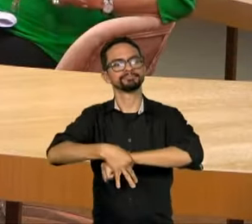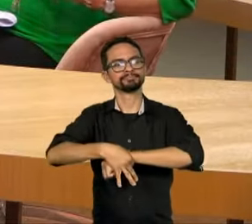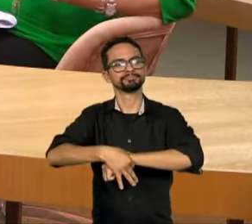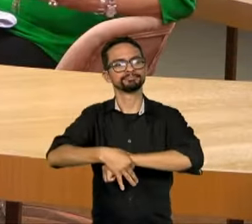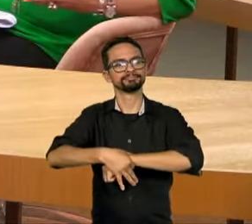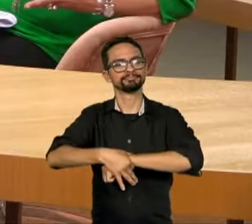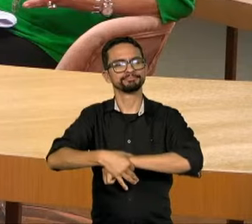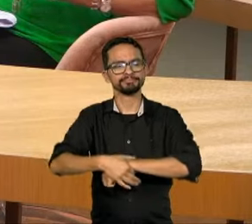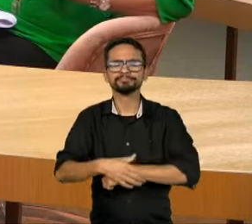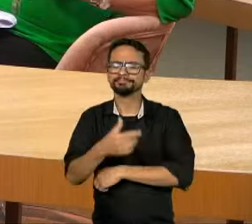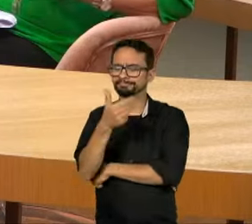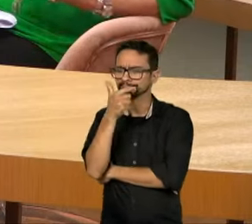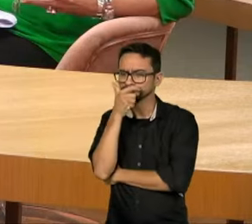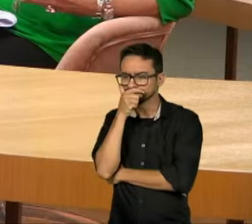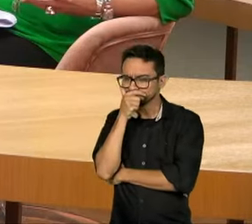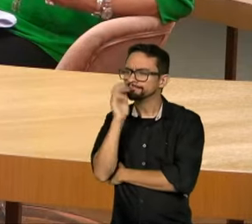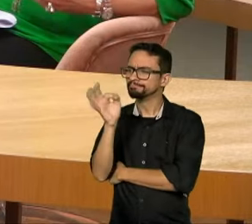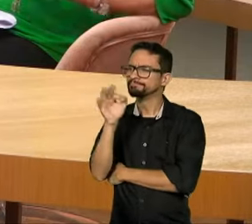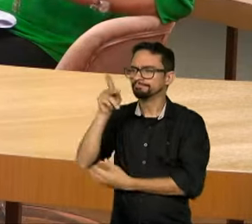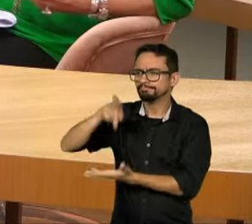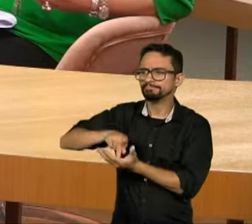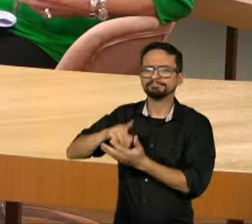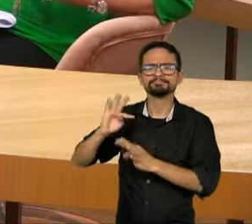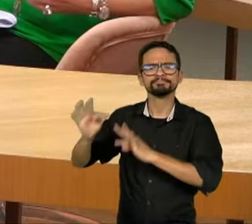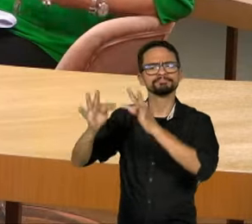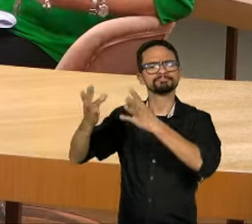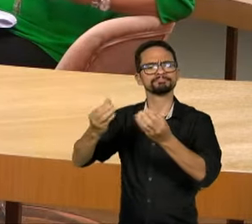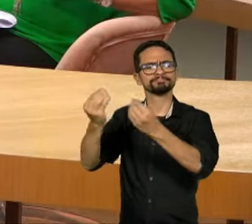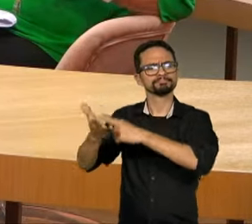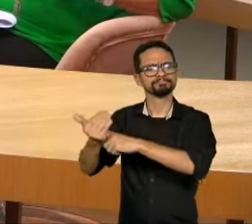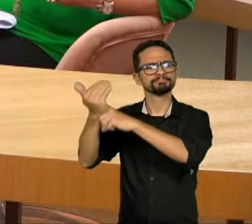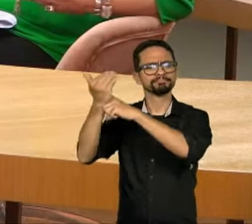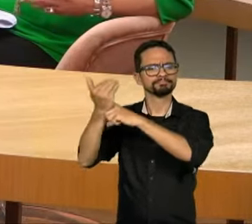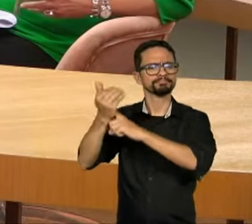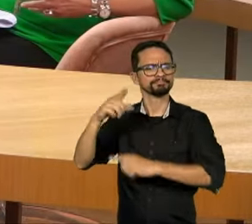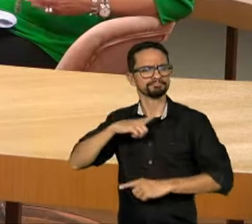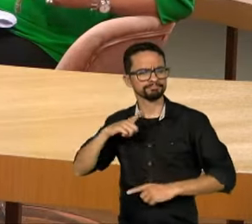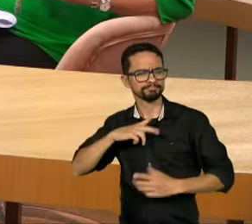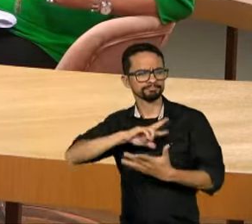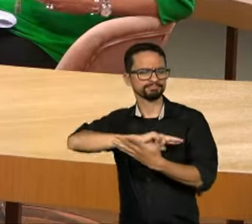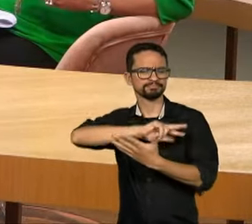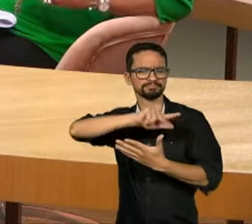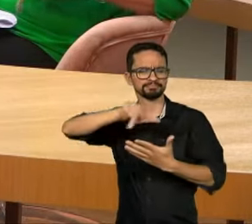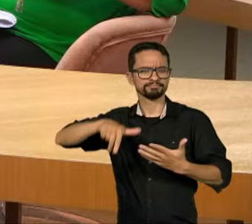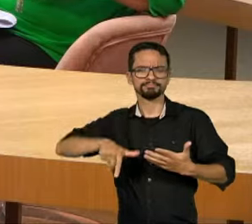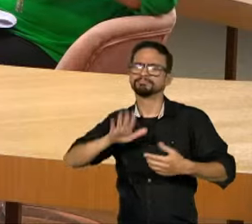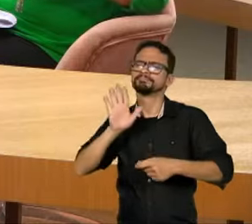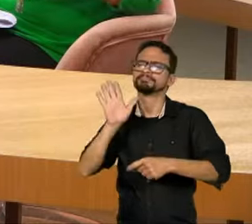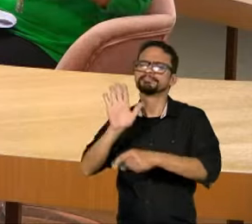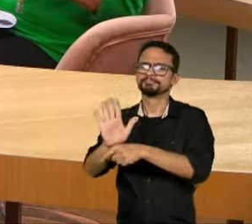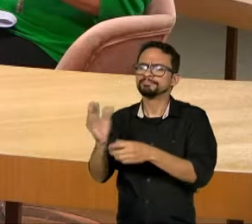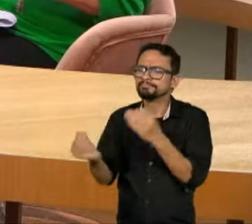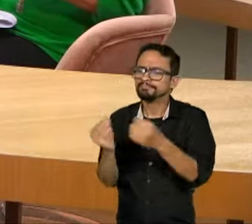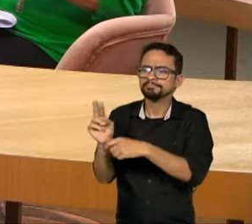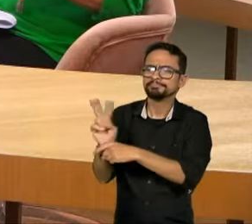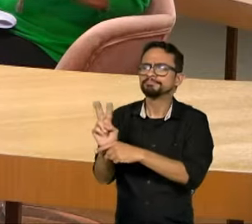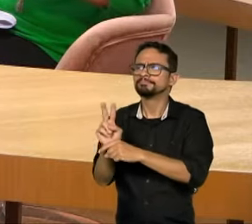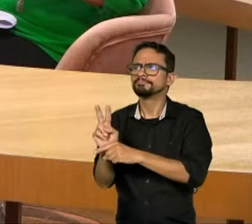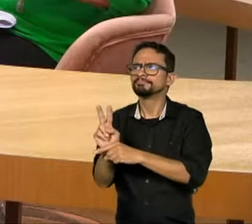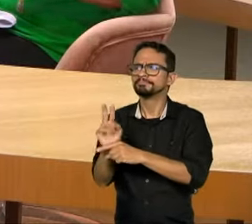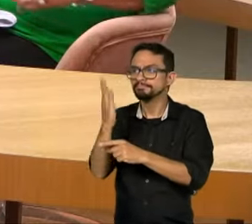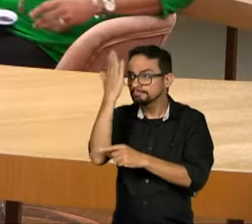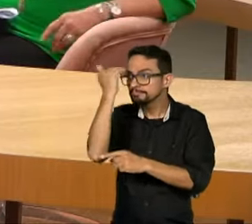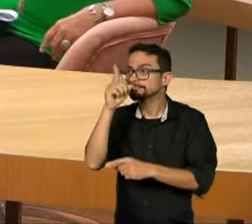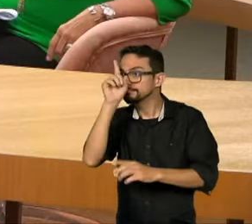tanta tecnologia, tem inteligência artificial. De que maneira tudo isso, essa tecnologia, essa inteligência artificial, pode ajudar nesse monitoramento